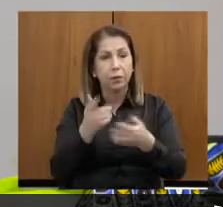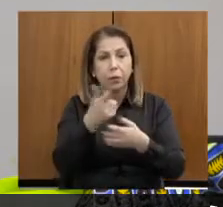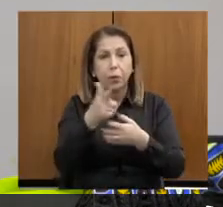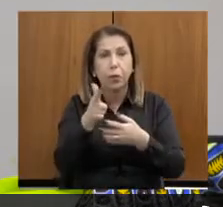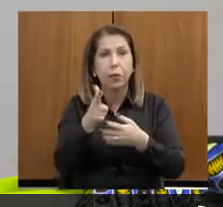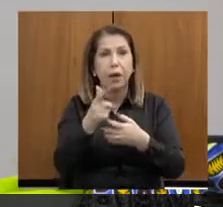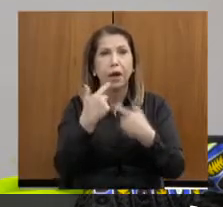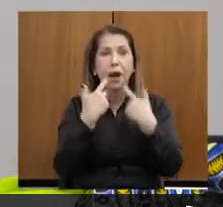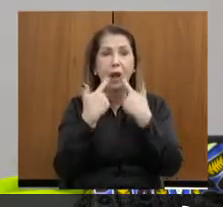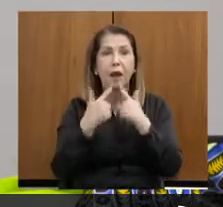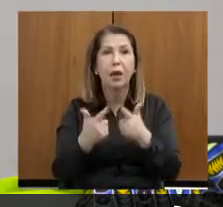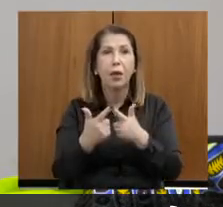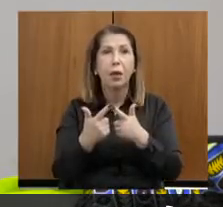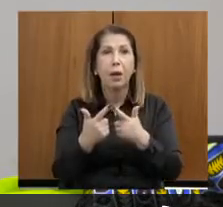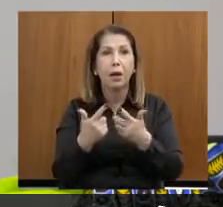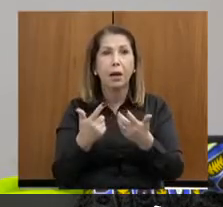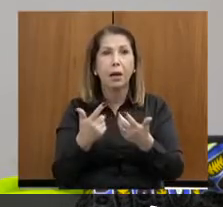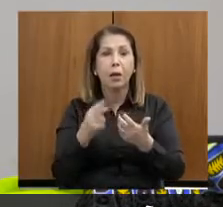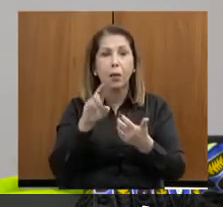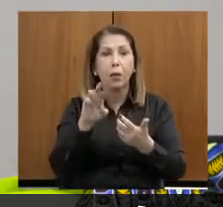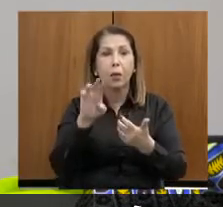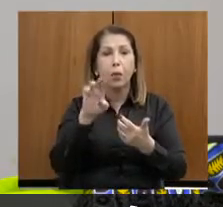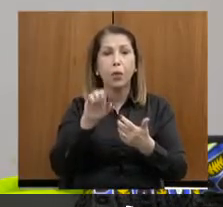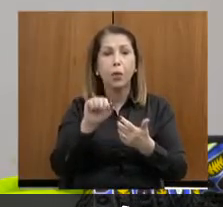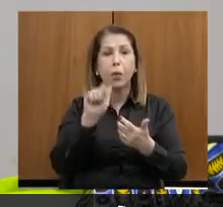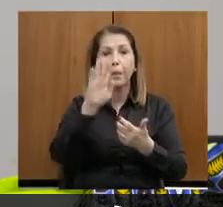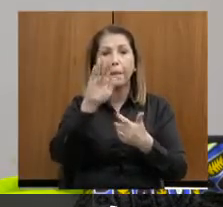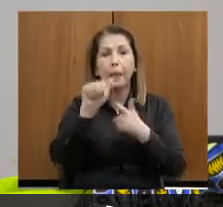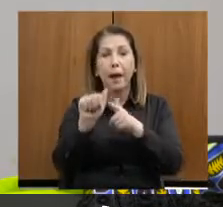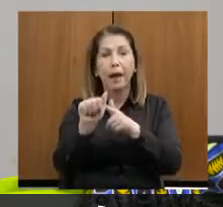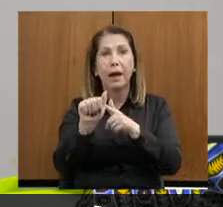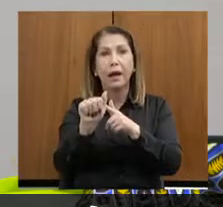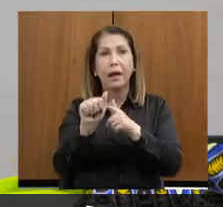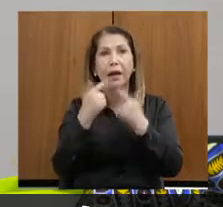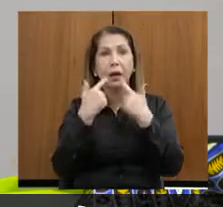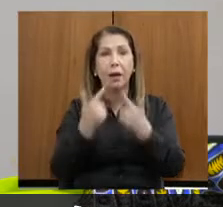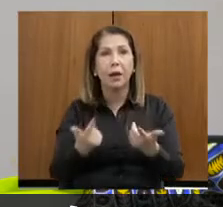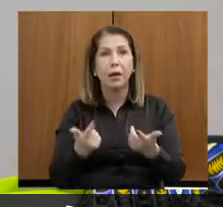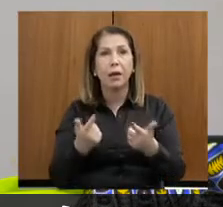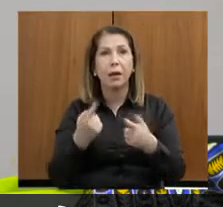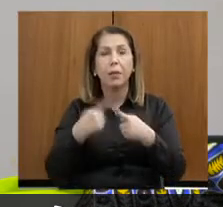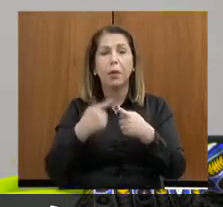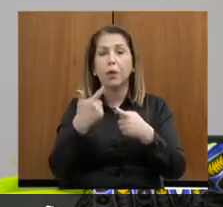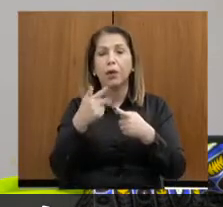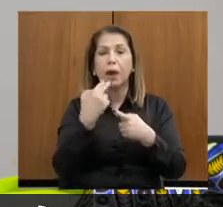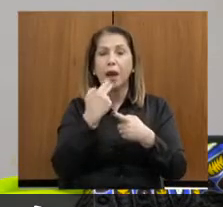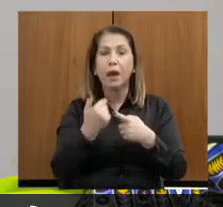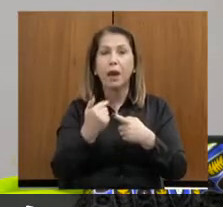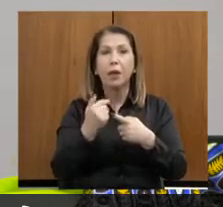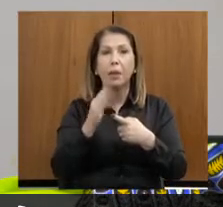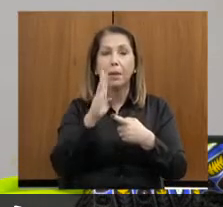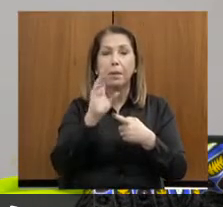tendo língua iorubá da escola porque não tem língua bantu na escola